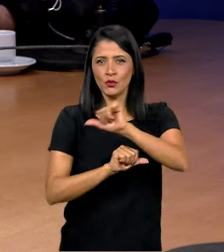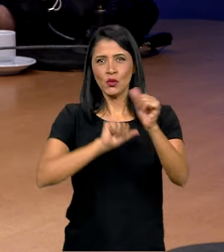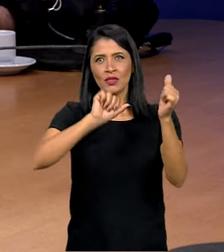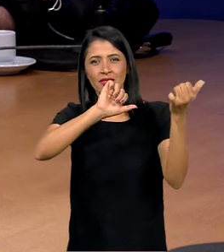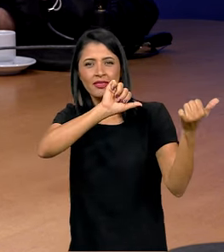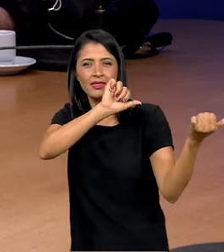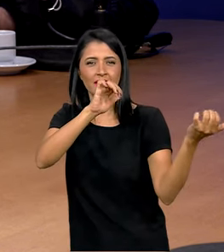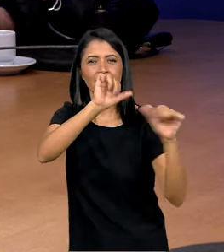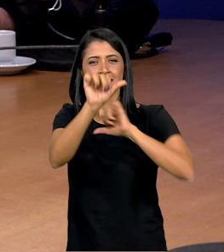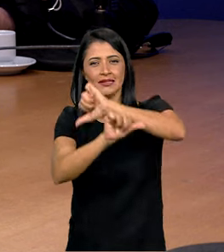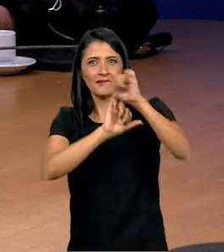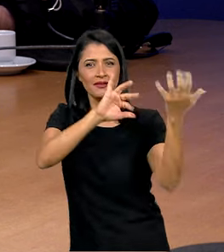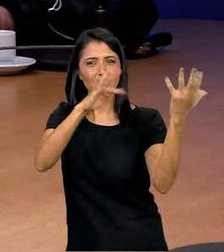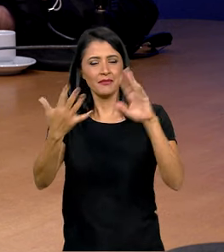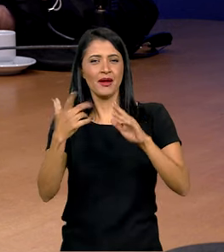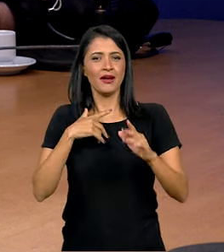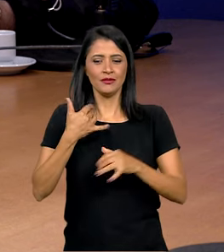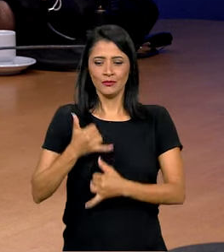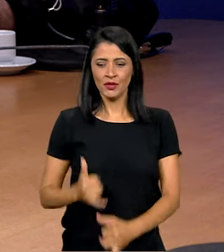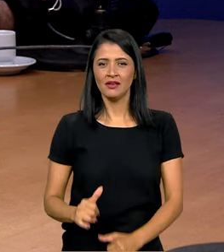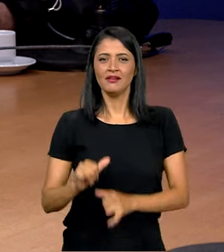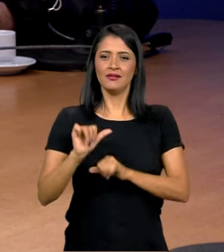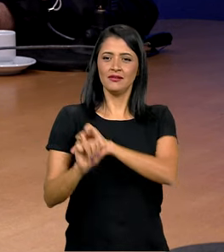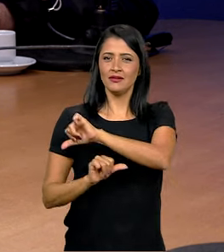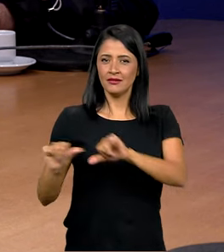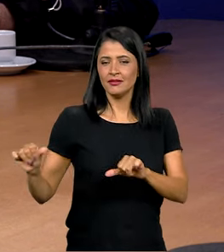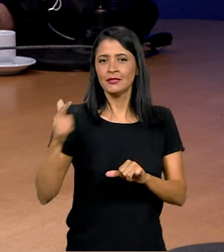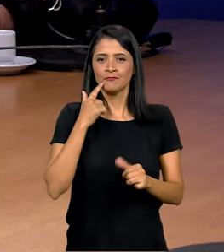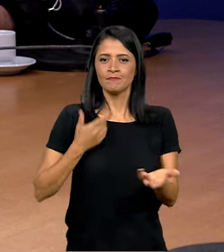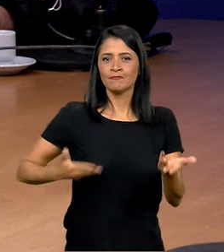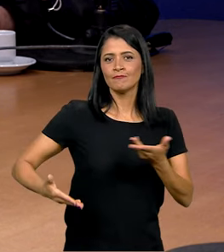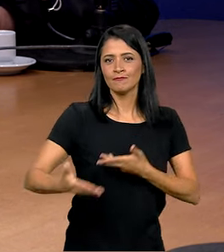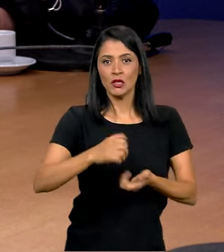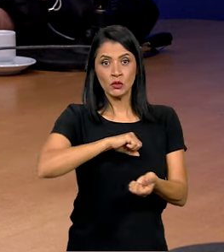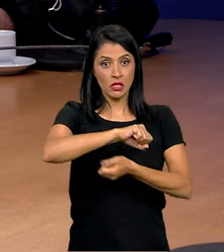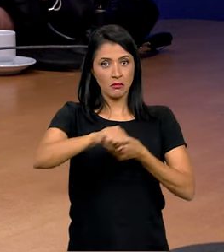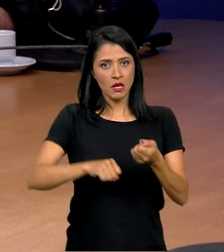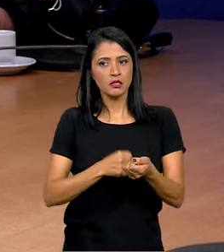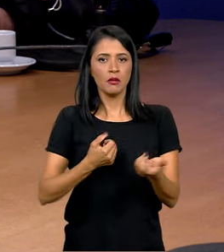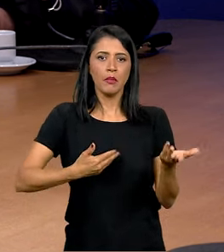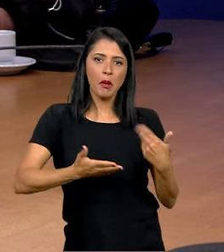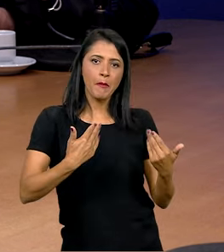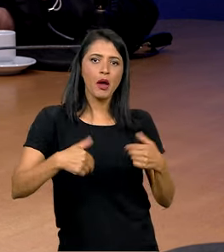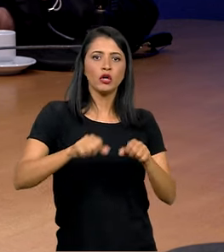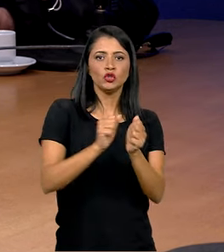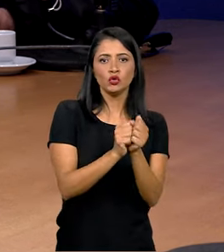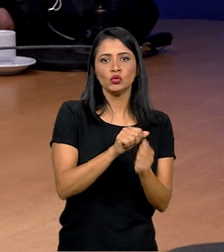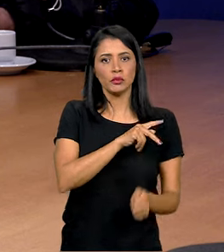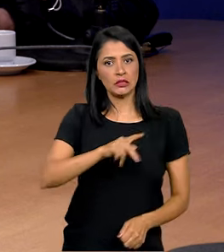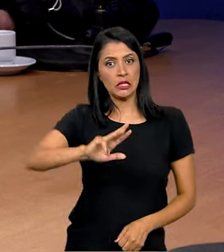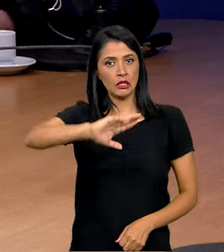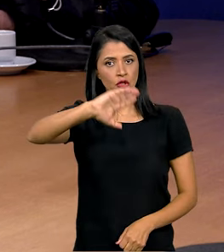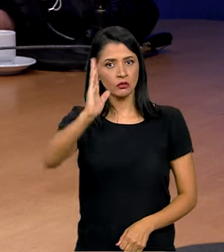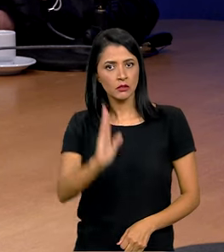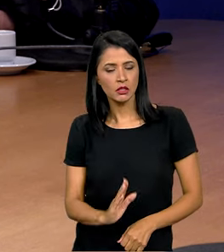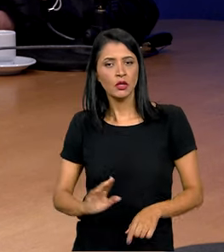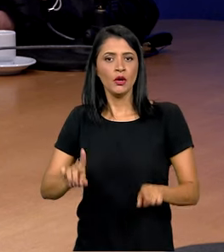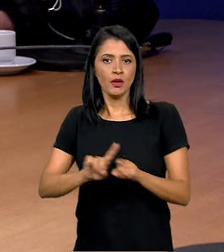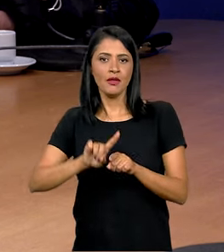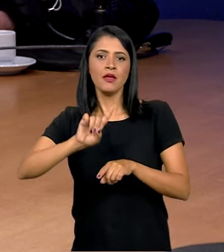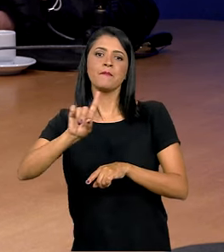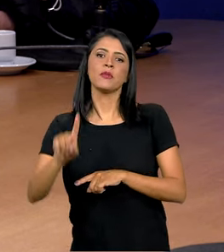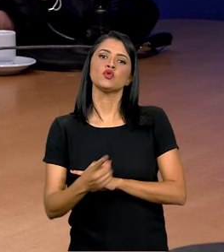climáticas transição energética e desenvolvimento sustentável esses três dialogando diretamente com a presidência brasileira mas adicionalmente